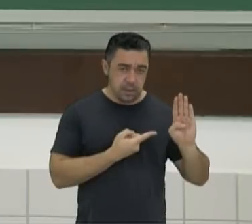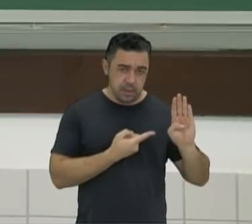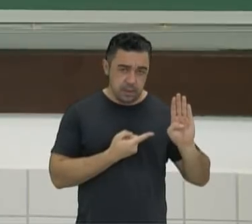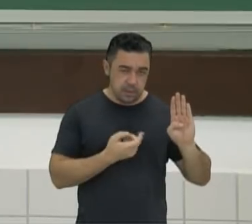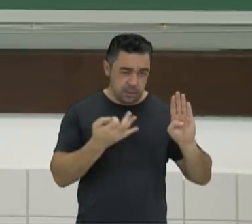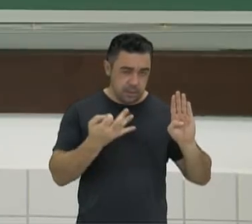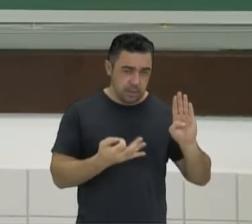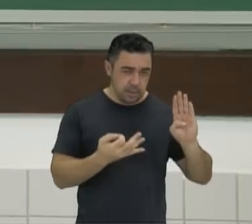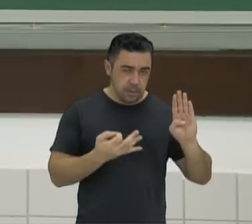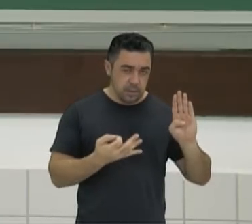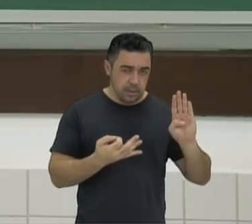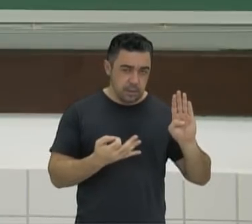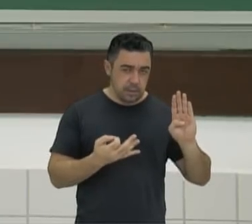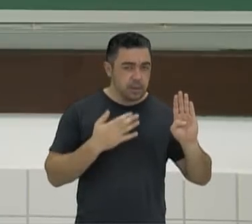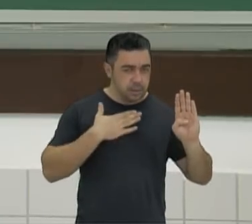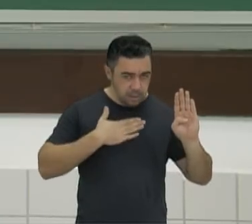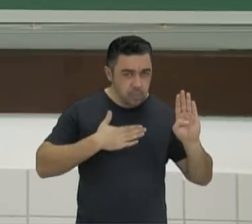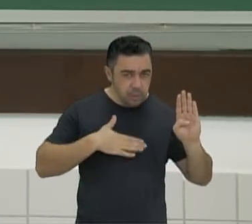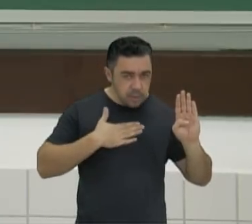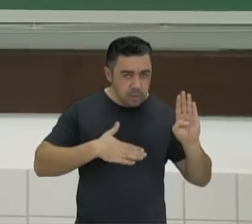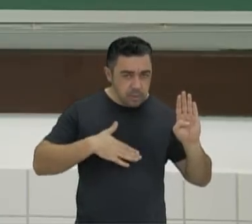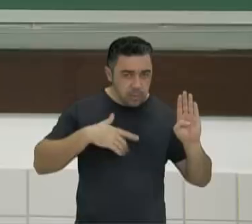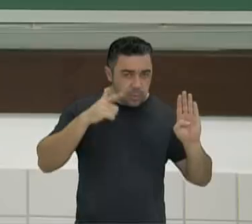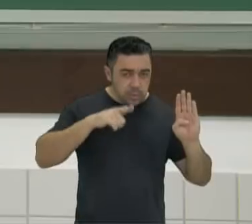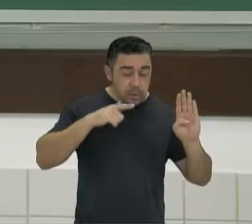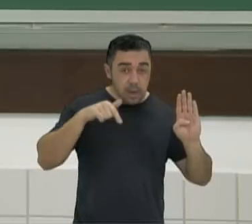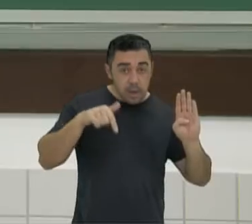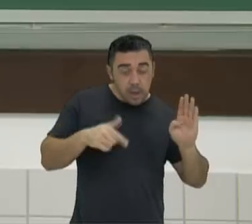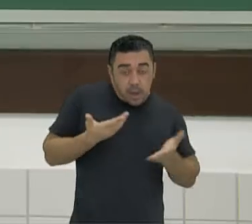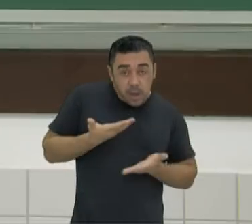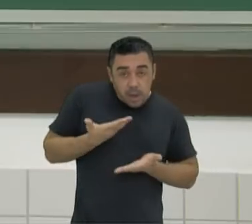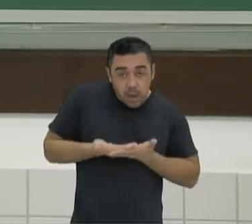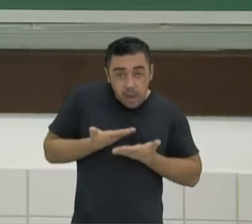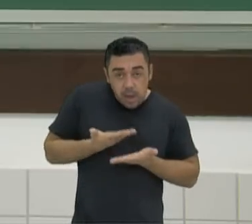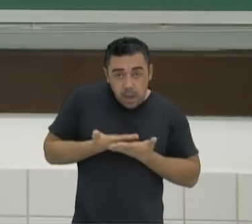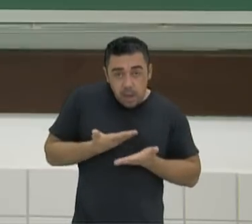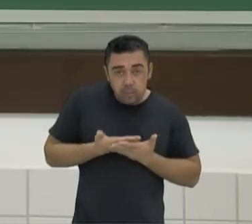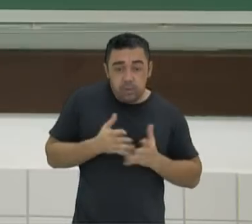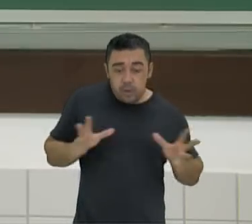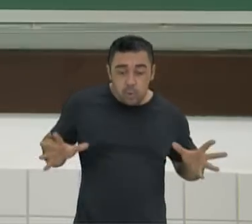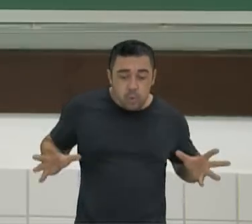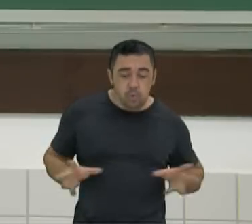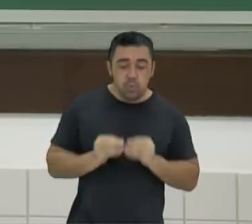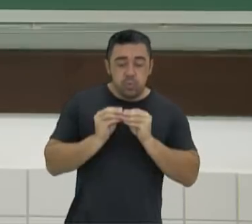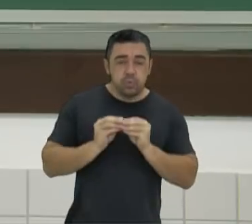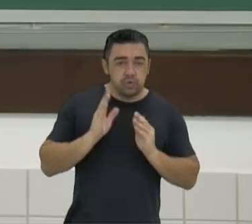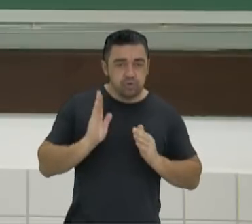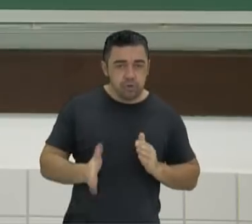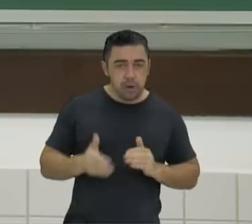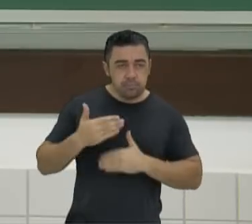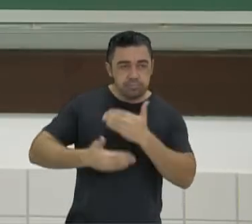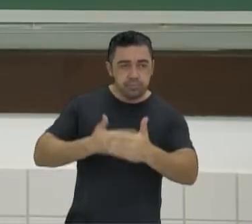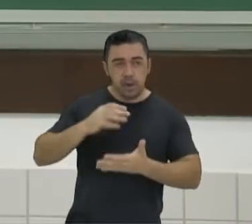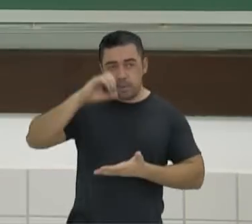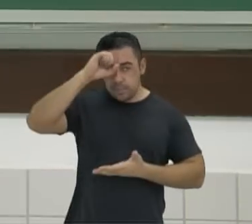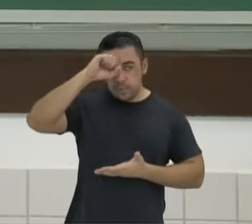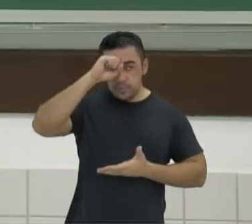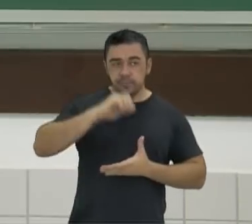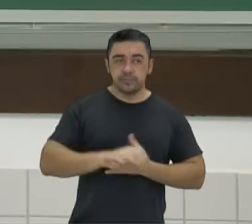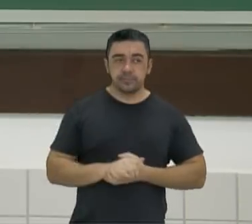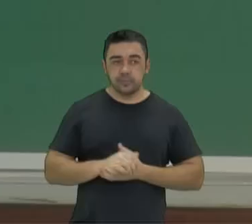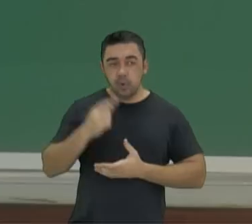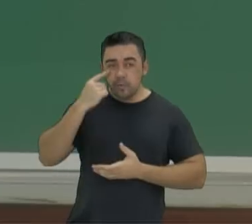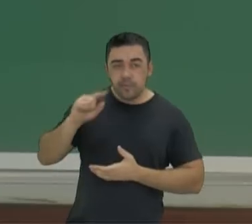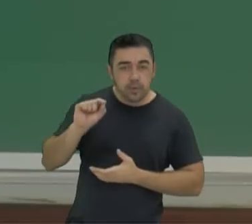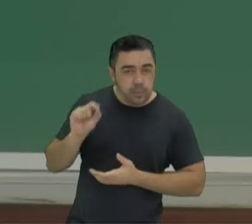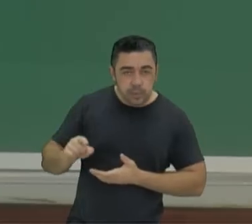bem, pessoal? Bem tranquilinho? Essa aula foi para a gente juntar tudo que a gente já vem vendo, tá bom? A